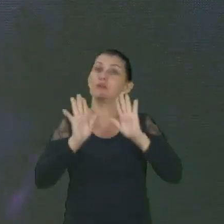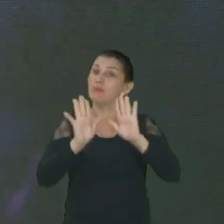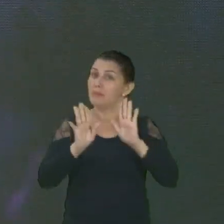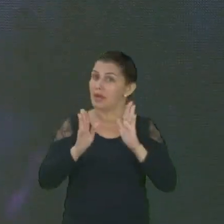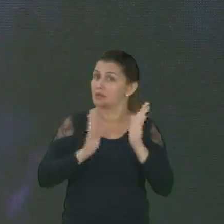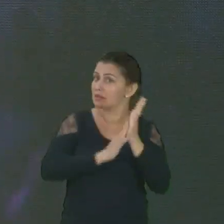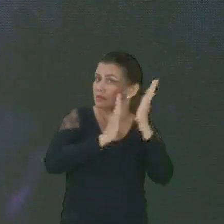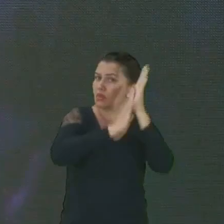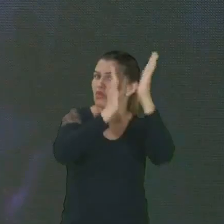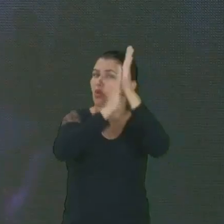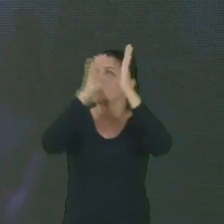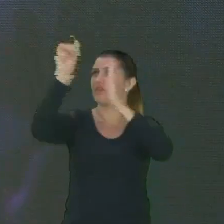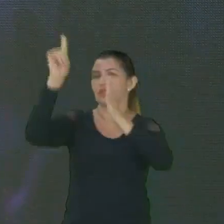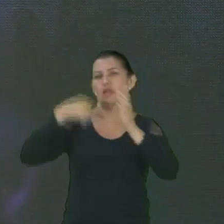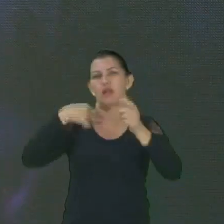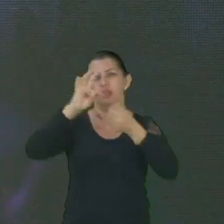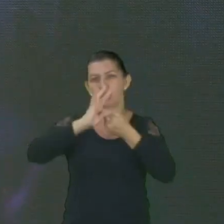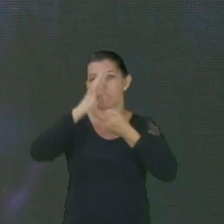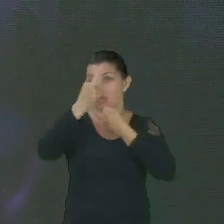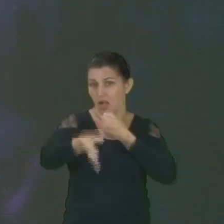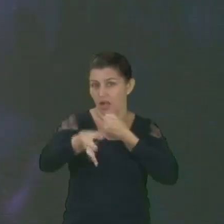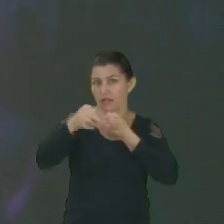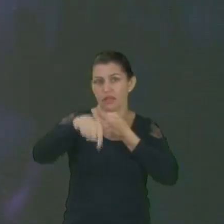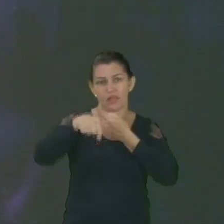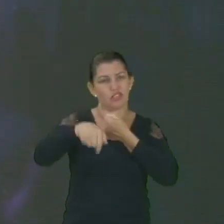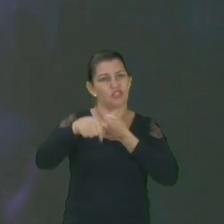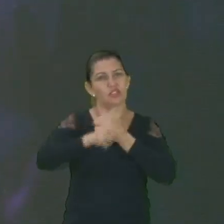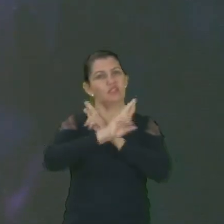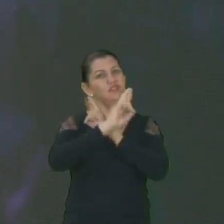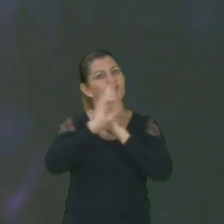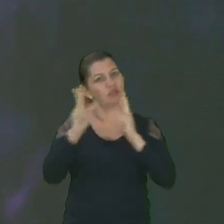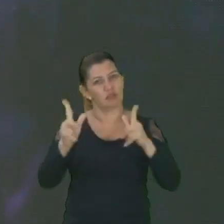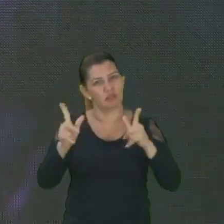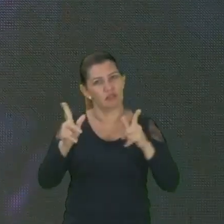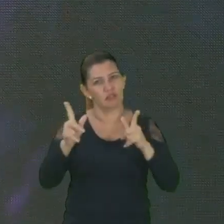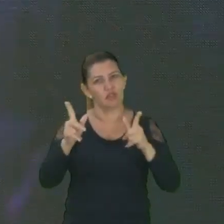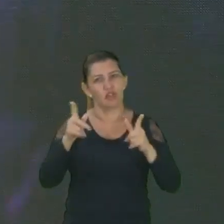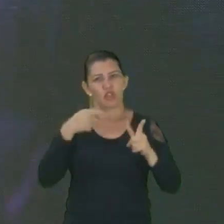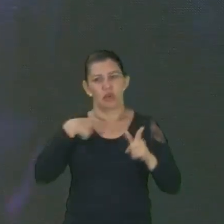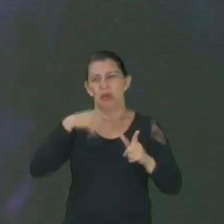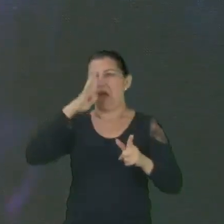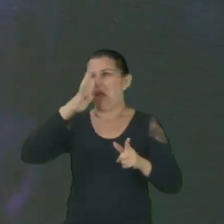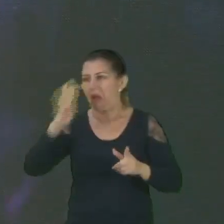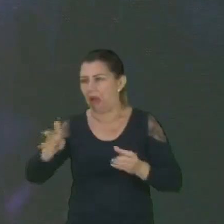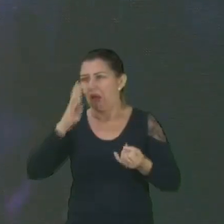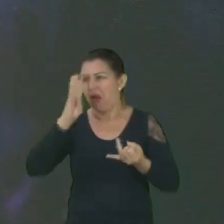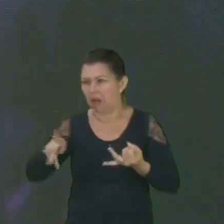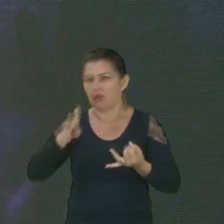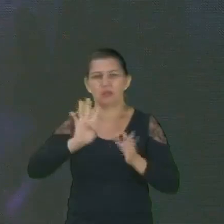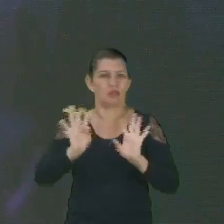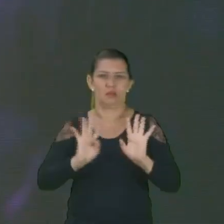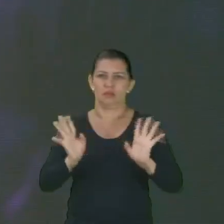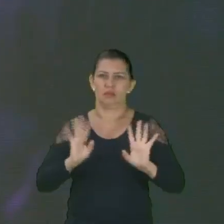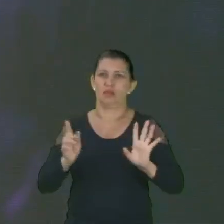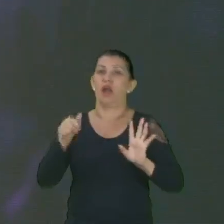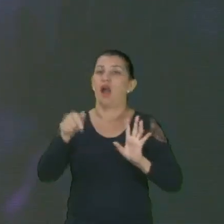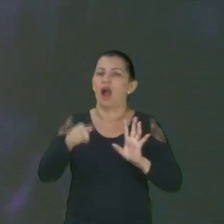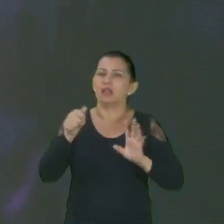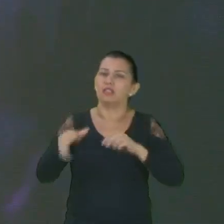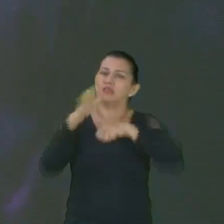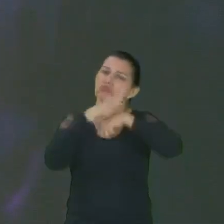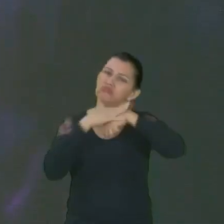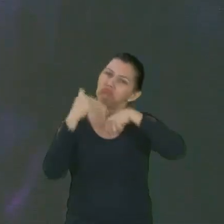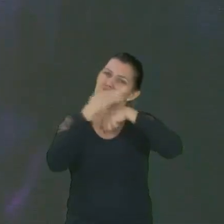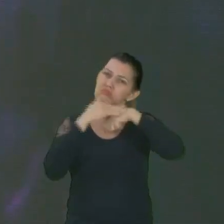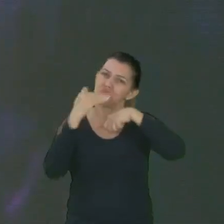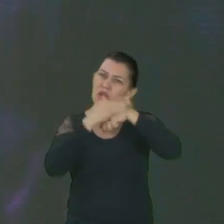porque nós, ADETE, não somos assim. Nós somos uma igreja acolhedora. Aqui tem lugar